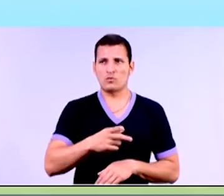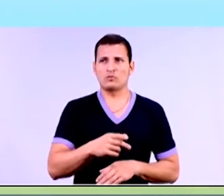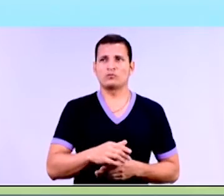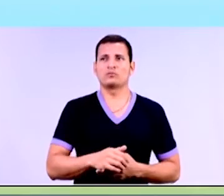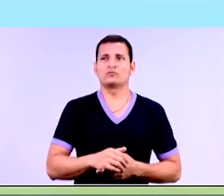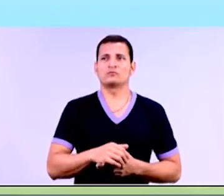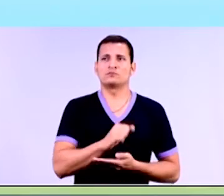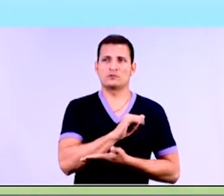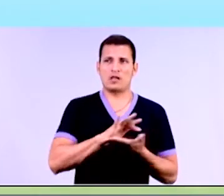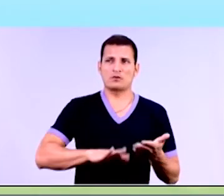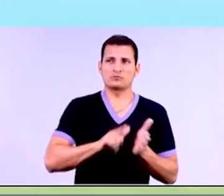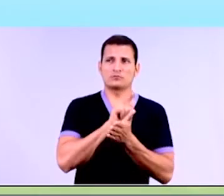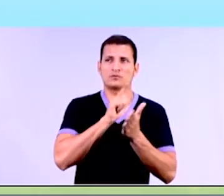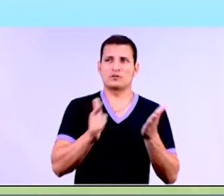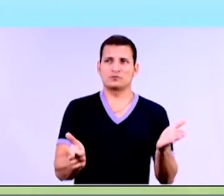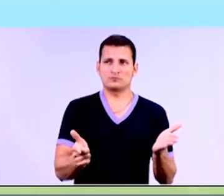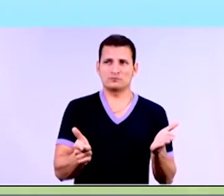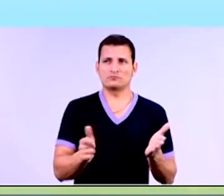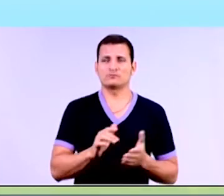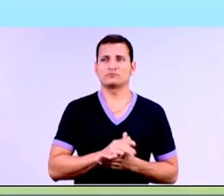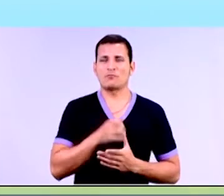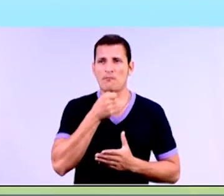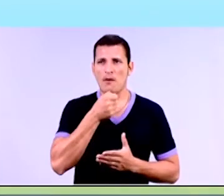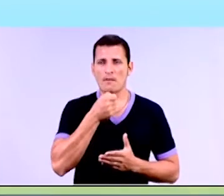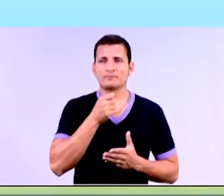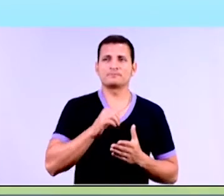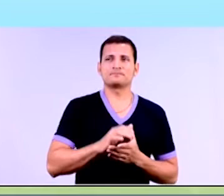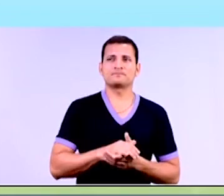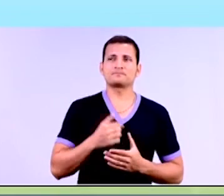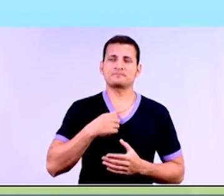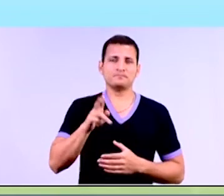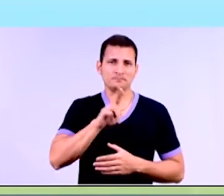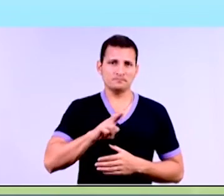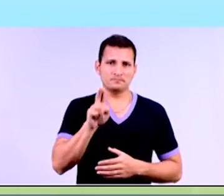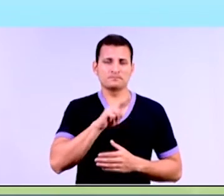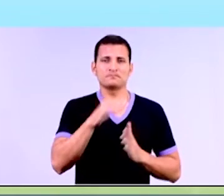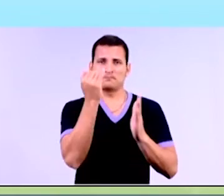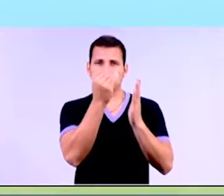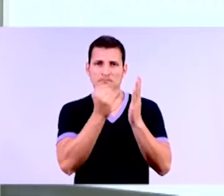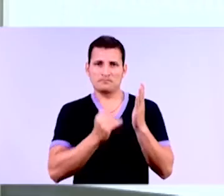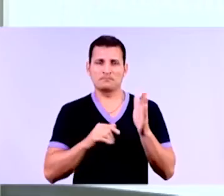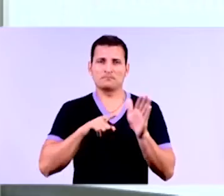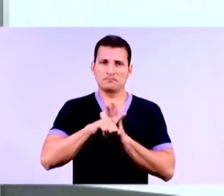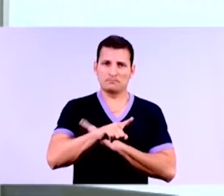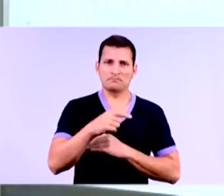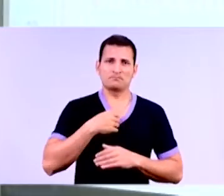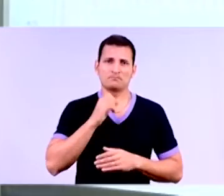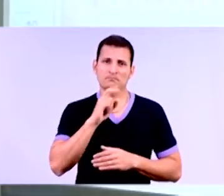jornalístico. Quando eu utilizo essas perguntas, eu vou para o texto muito mais preparado, muito